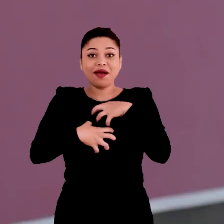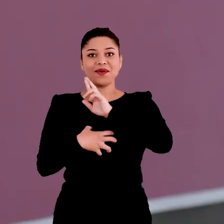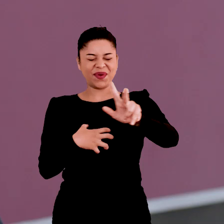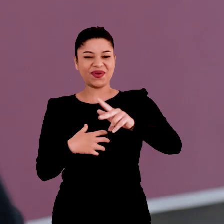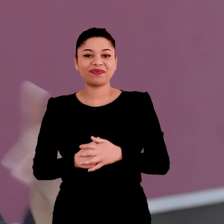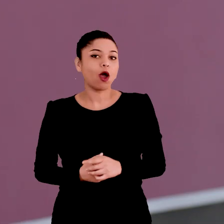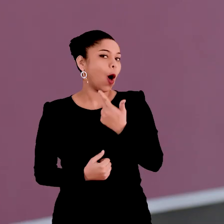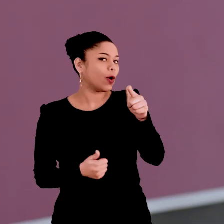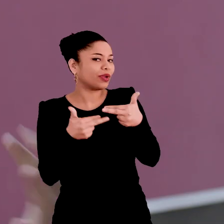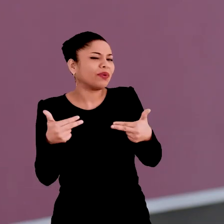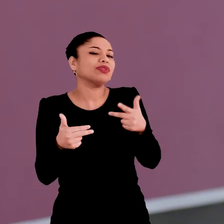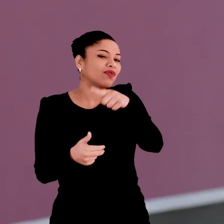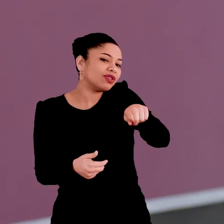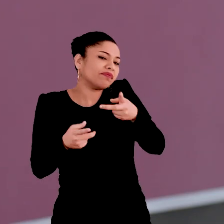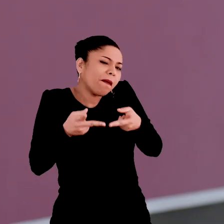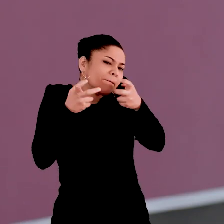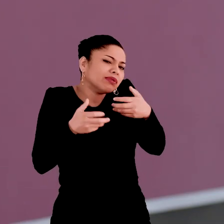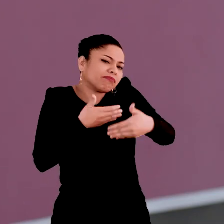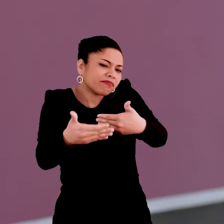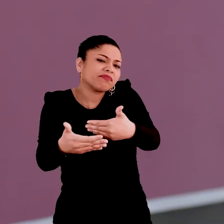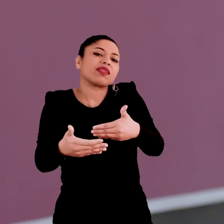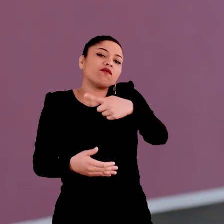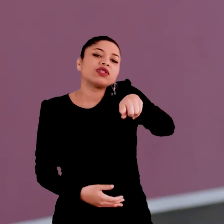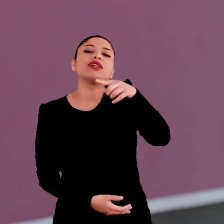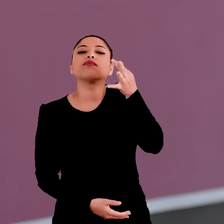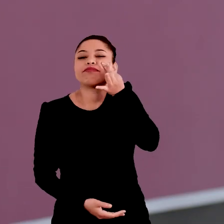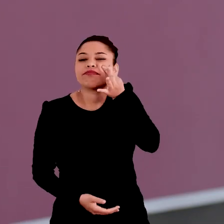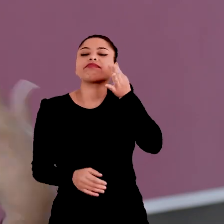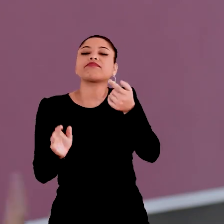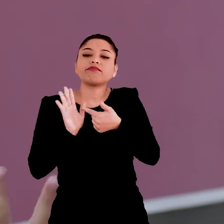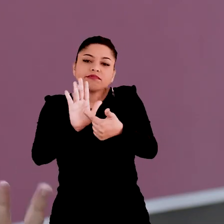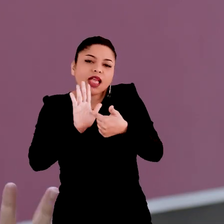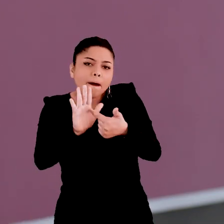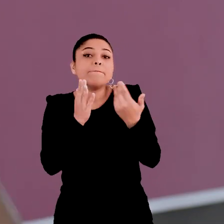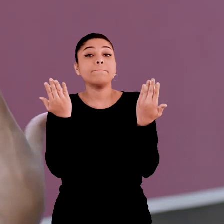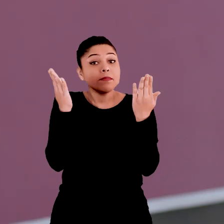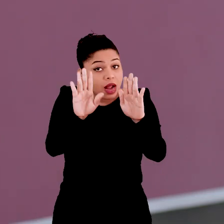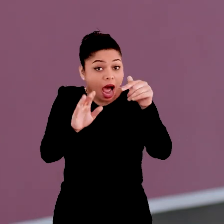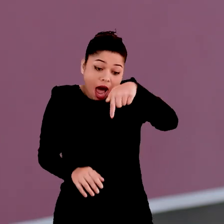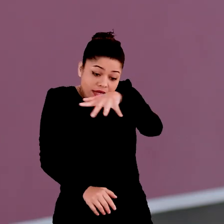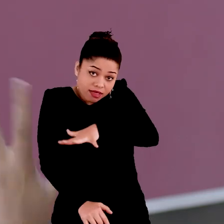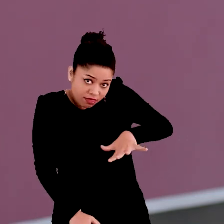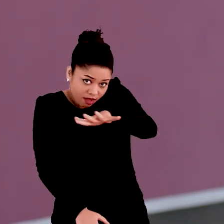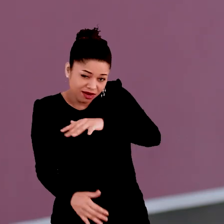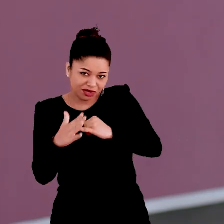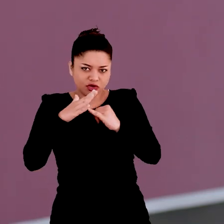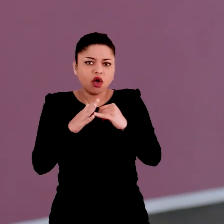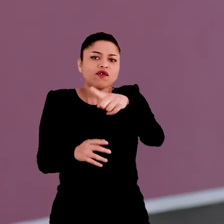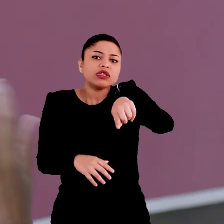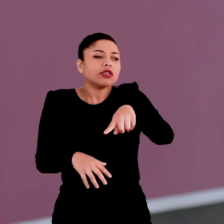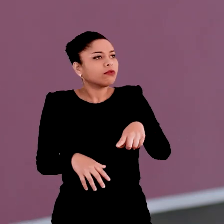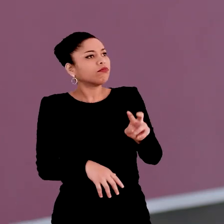presenciar um pouco da apresentação aqui no espaço, é que vocês vão sentir que cada vez mais os profissionais de